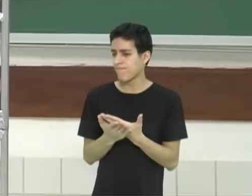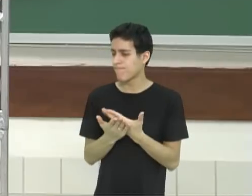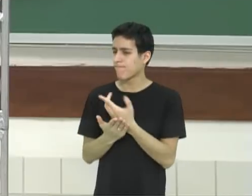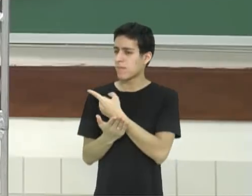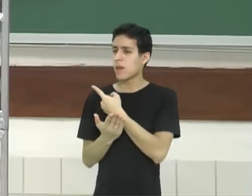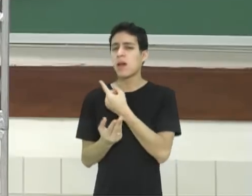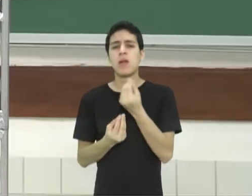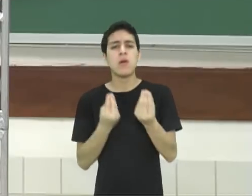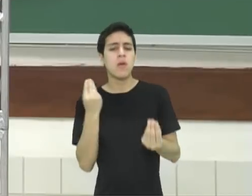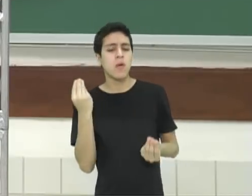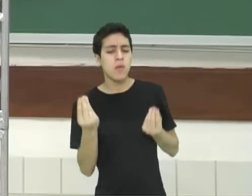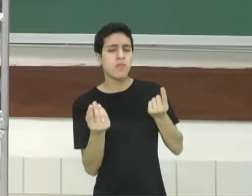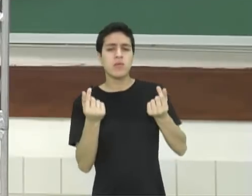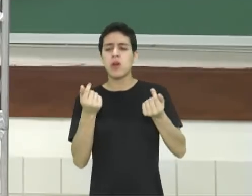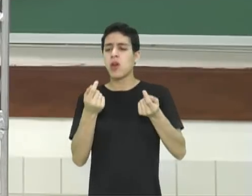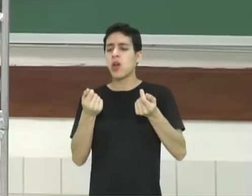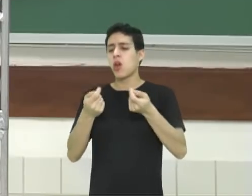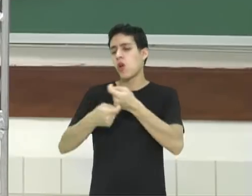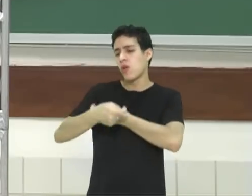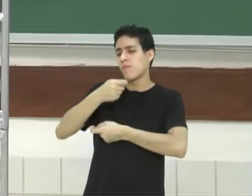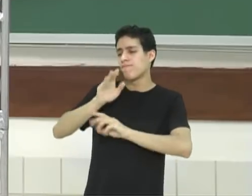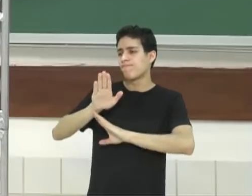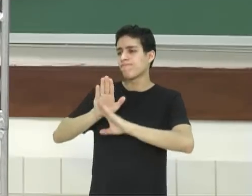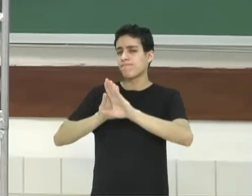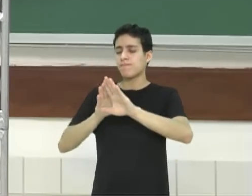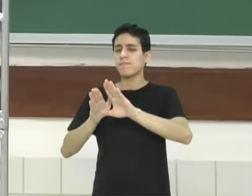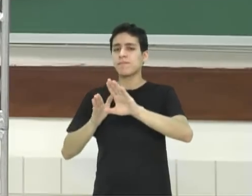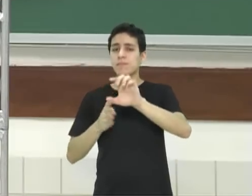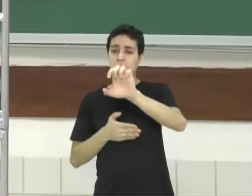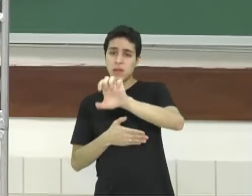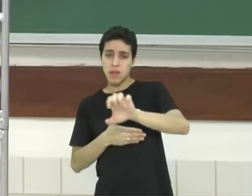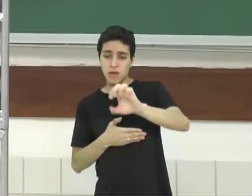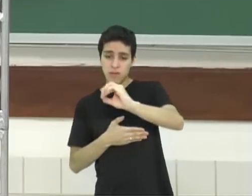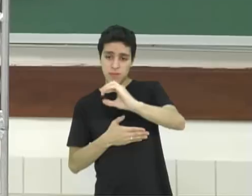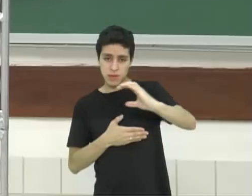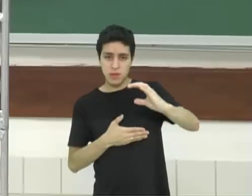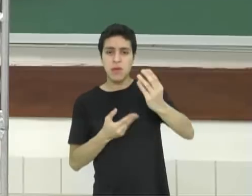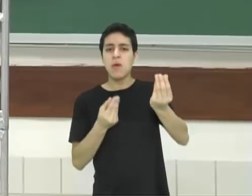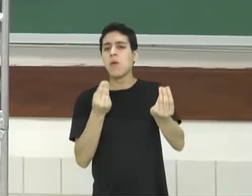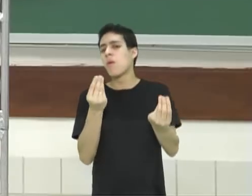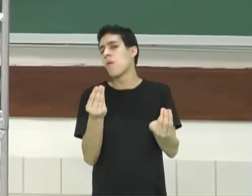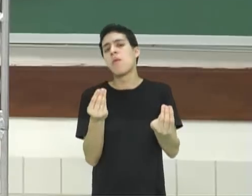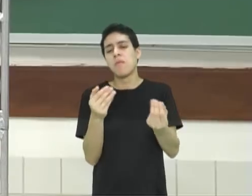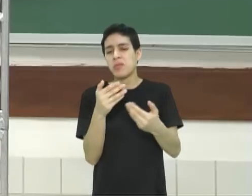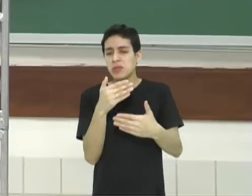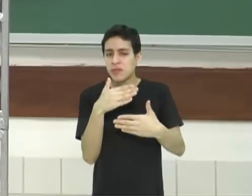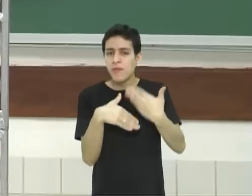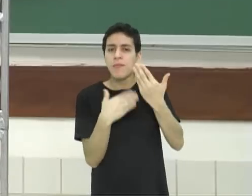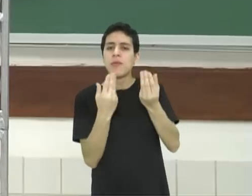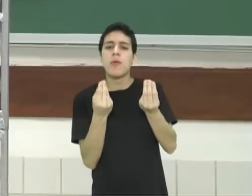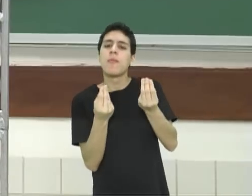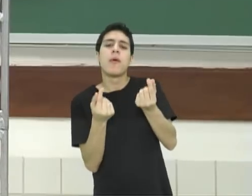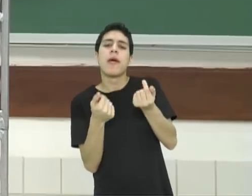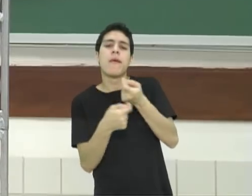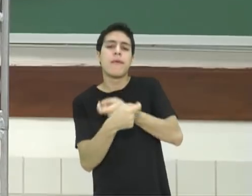Europa Ocidental. Na aula anterior falamos sobre o leste europeu, né? Hoje vamos falar aí sobre o nosso primo